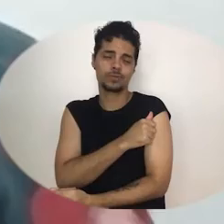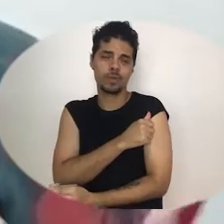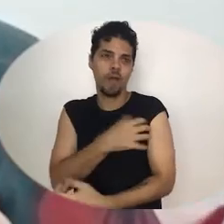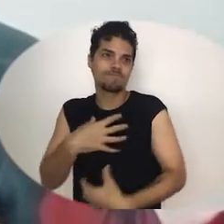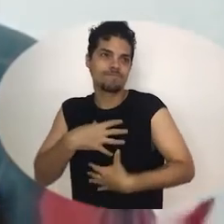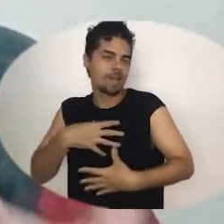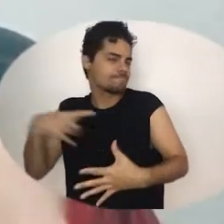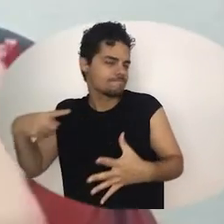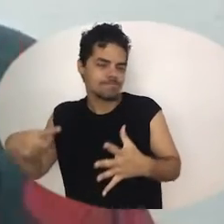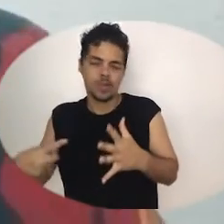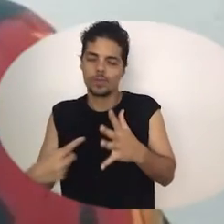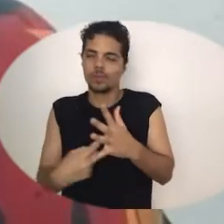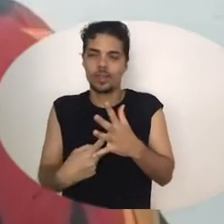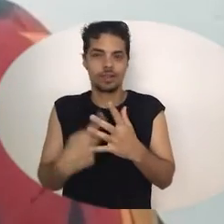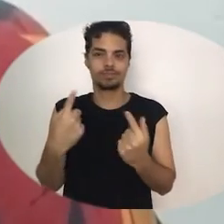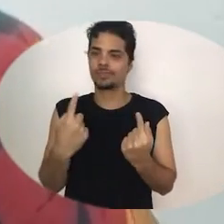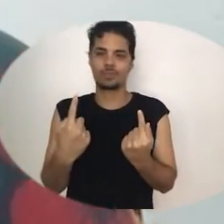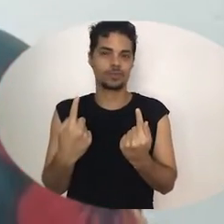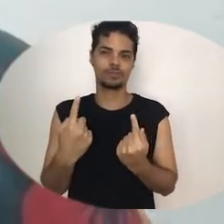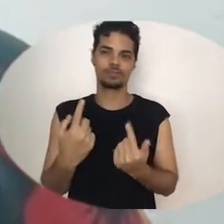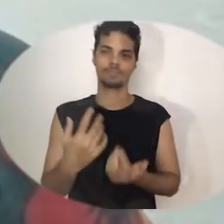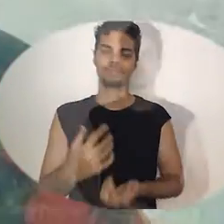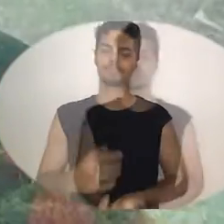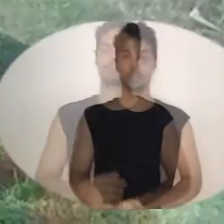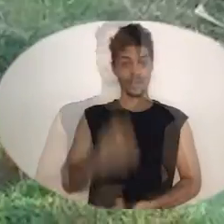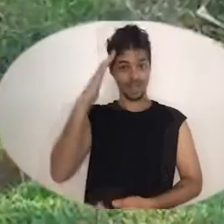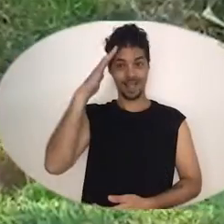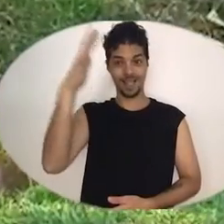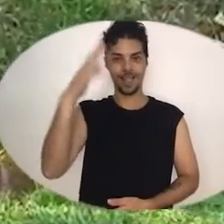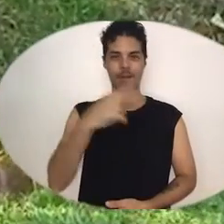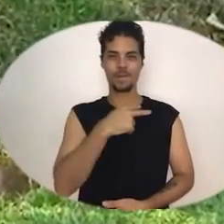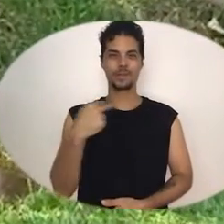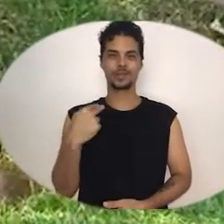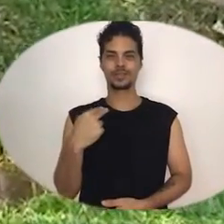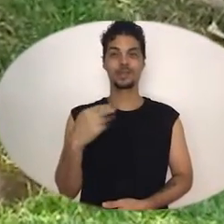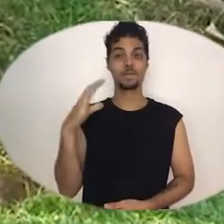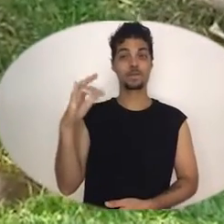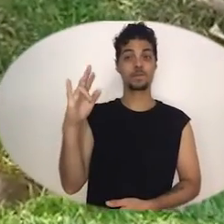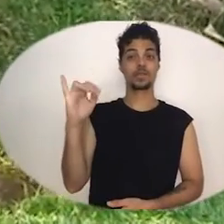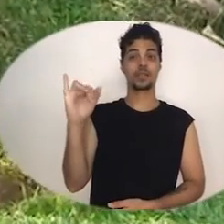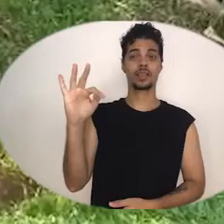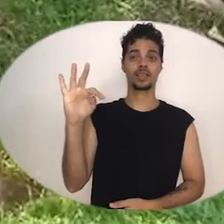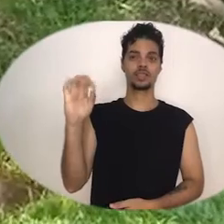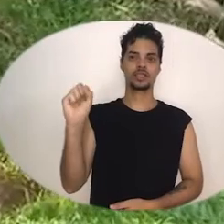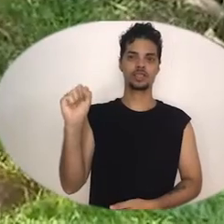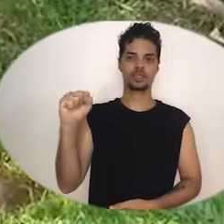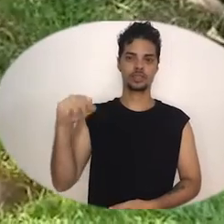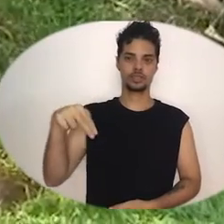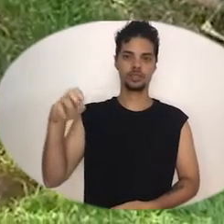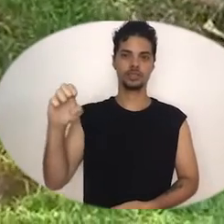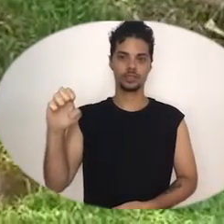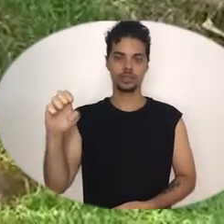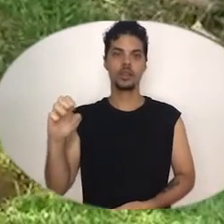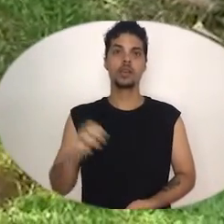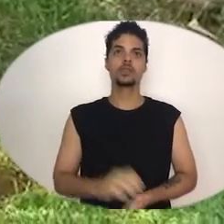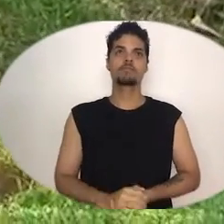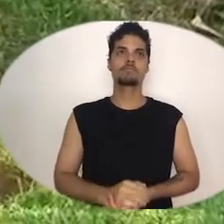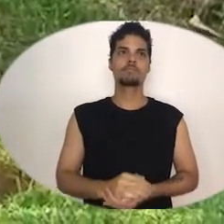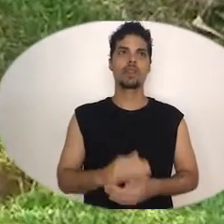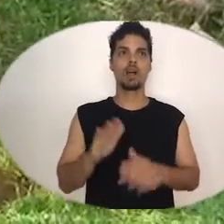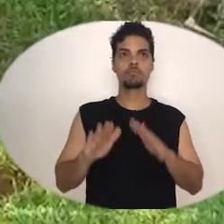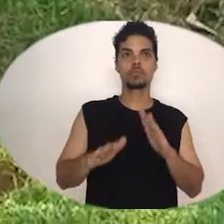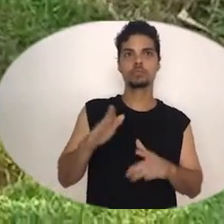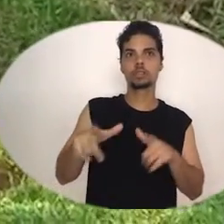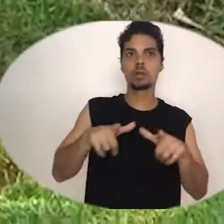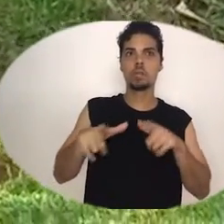para questionar e para se incomodar com tudo. Olá, eu sou Cristiane, sou professora há quase 10 anos